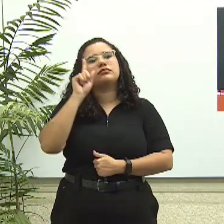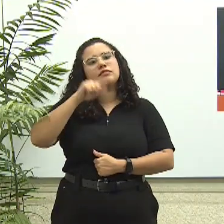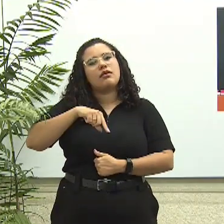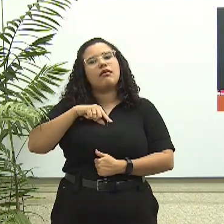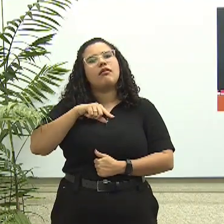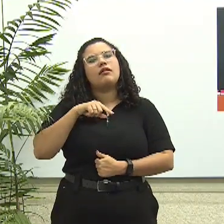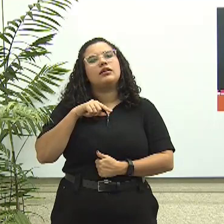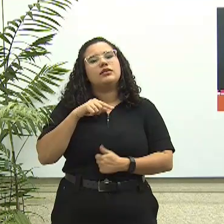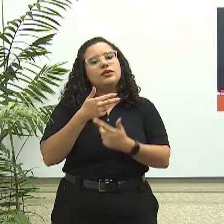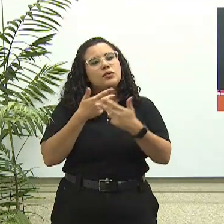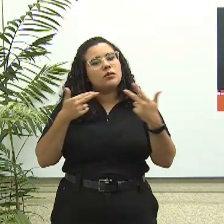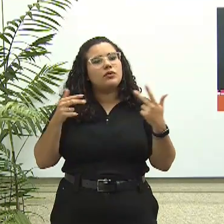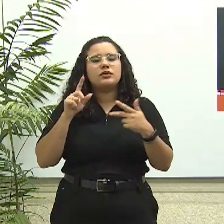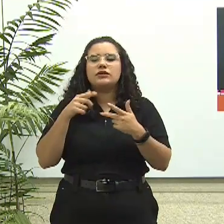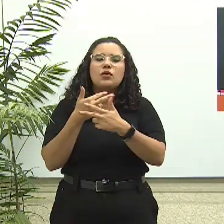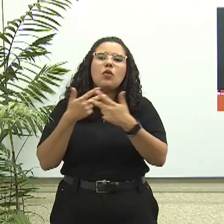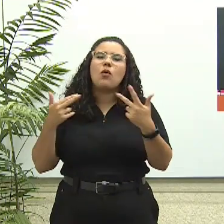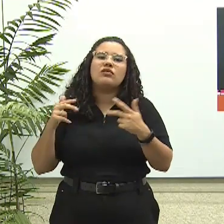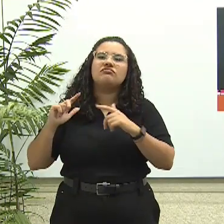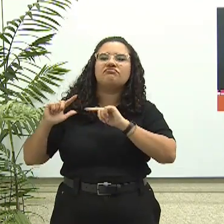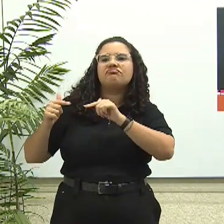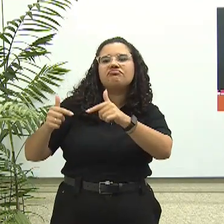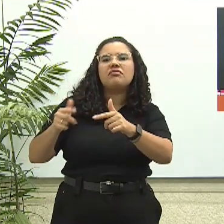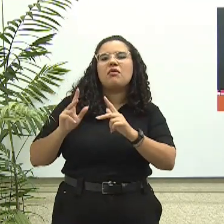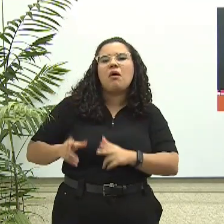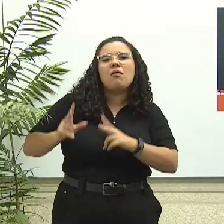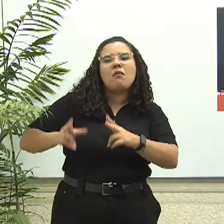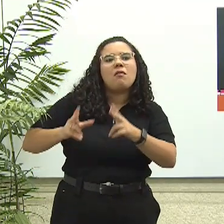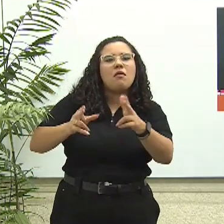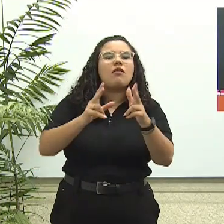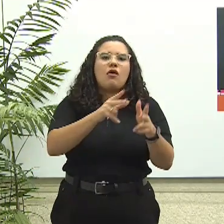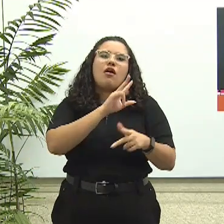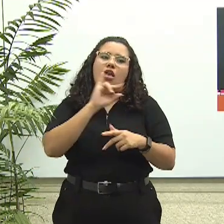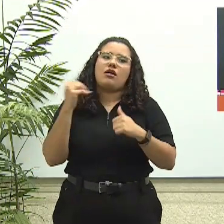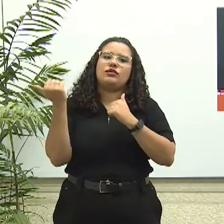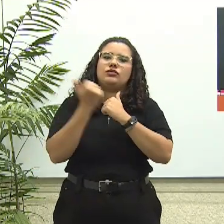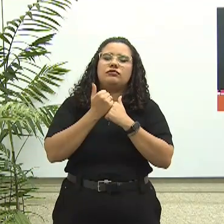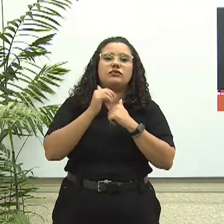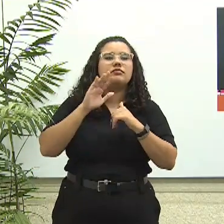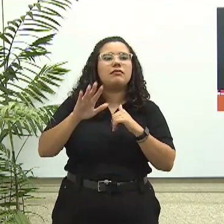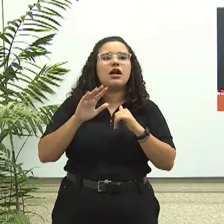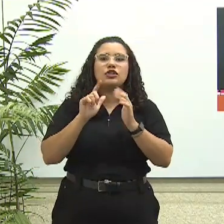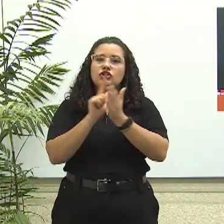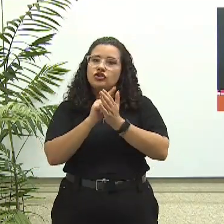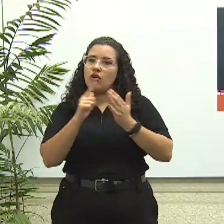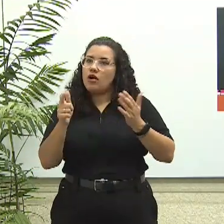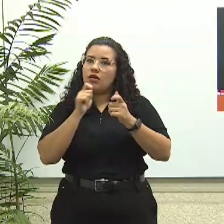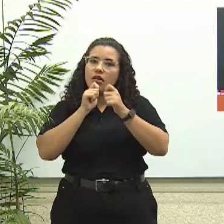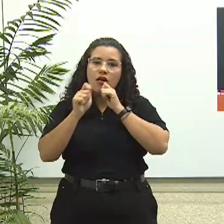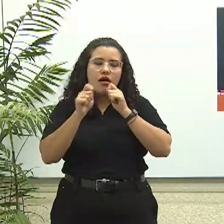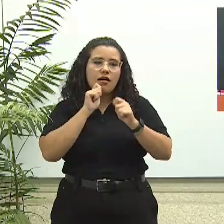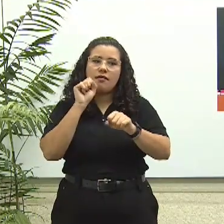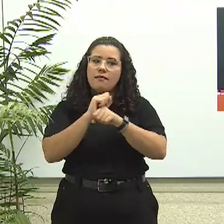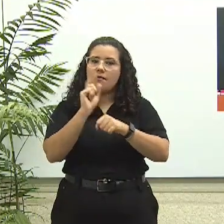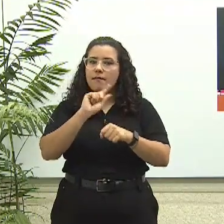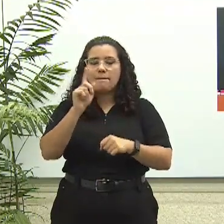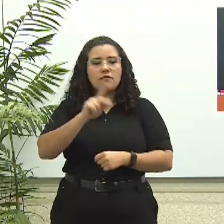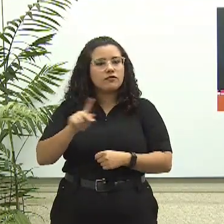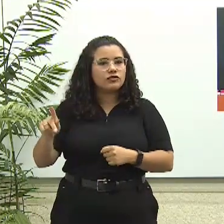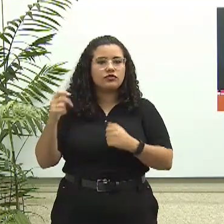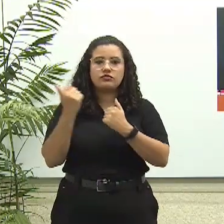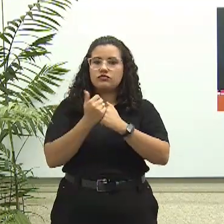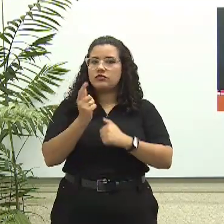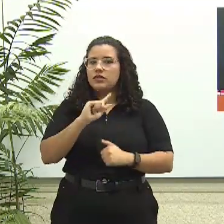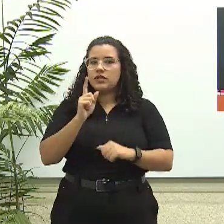aquelas que são coisas muito rotineiras muito rotineiras mas não Não o professor não